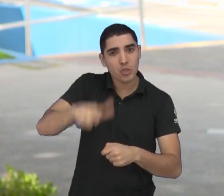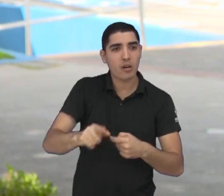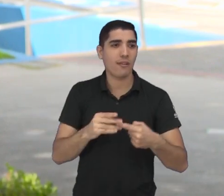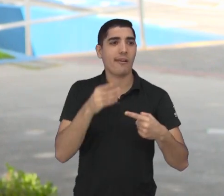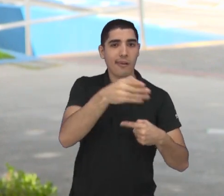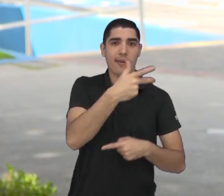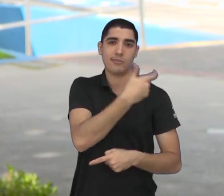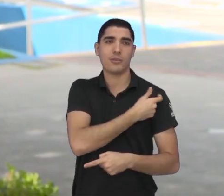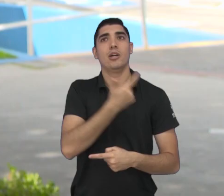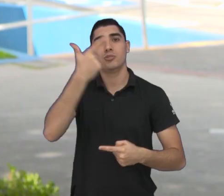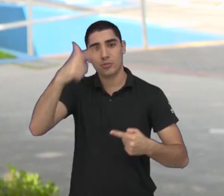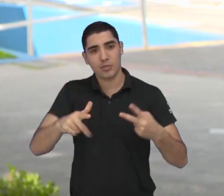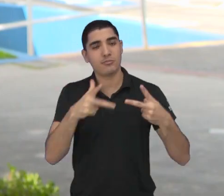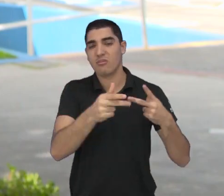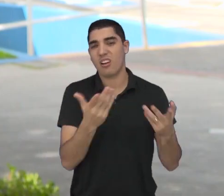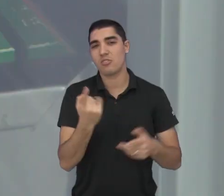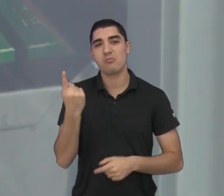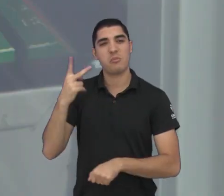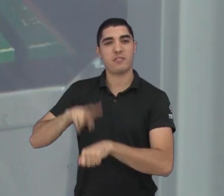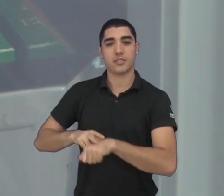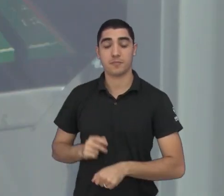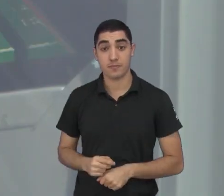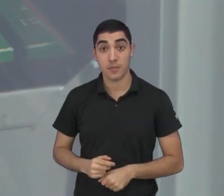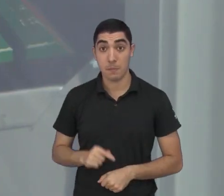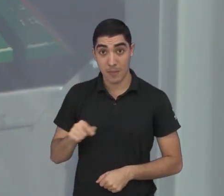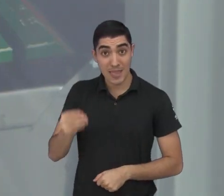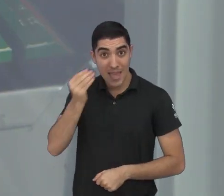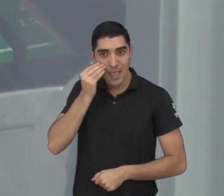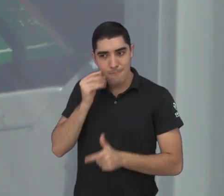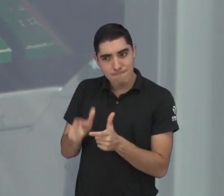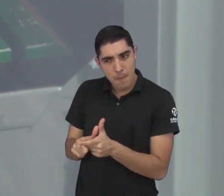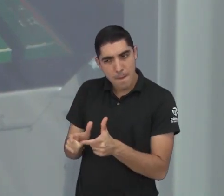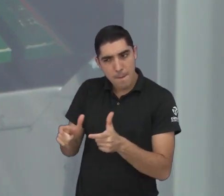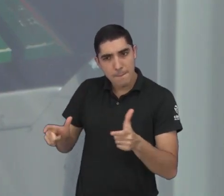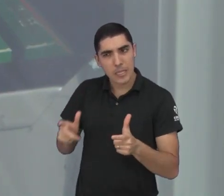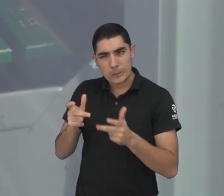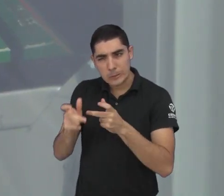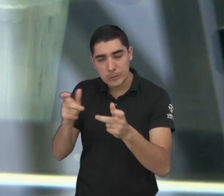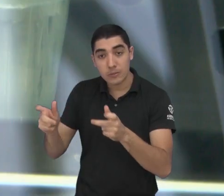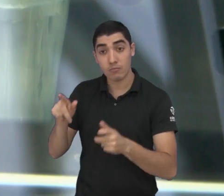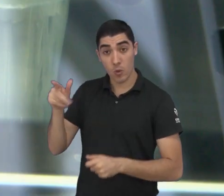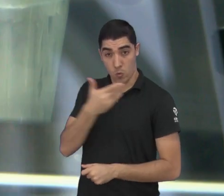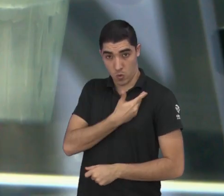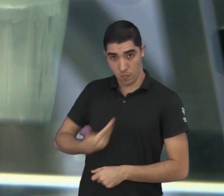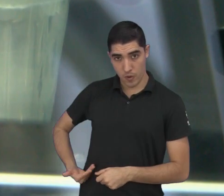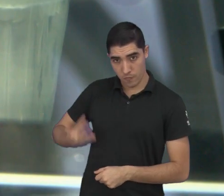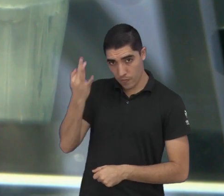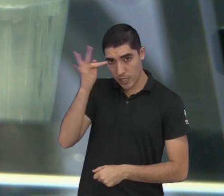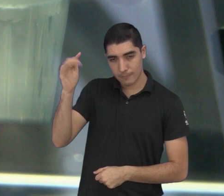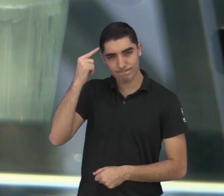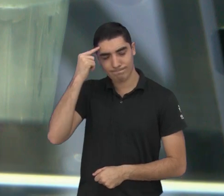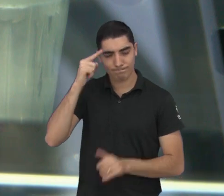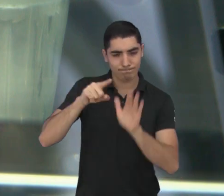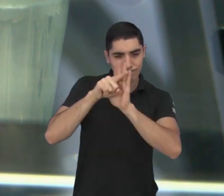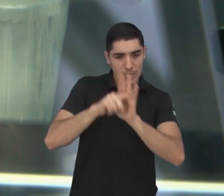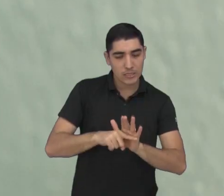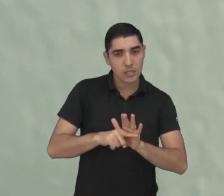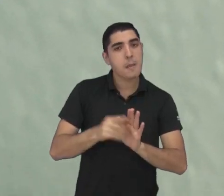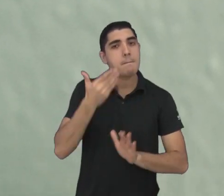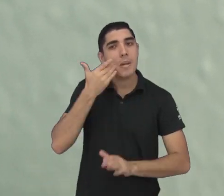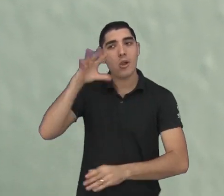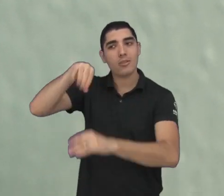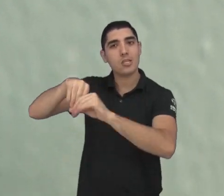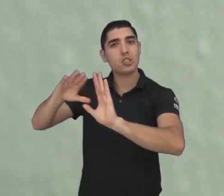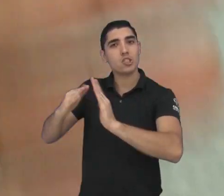precisa voltar na unidade para tomar essa segunda dose. Para tentar ampliar a cobertura vacinal, o governo federal estuda a possibilidade